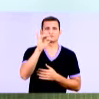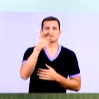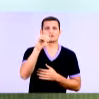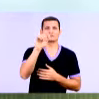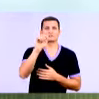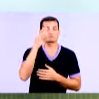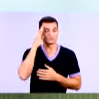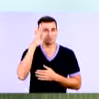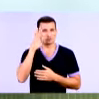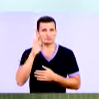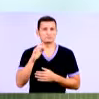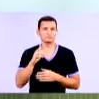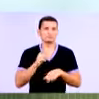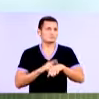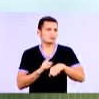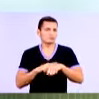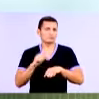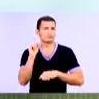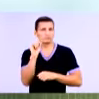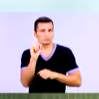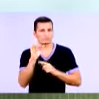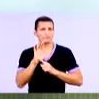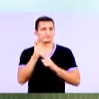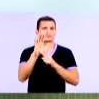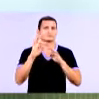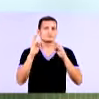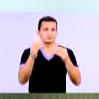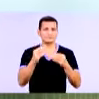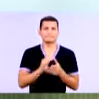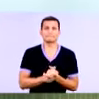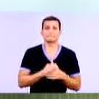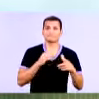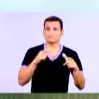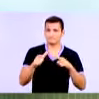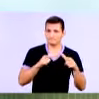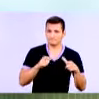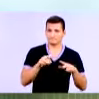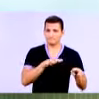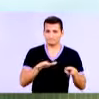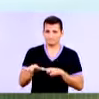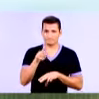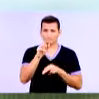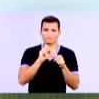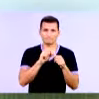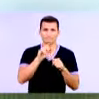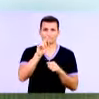para apresentá-los todos, né? No trabalho da semana que você fará com o GIMP,